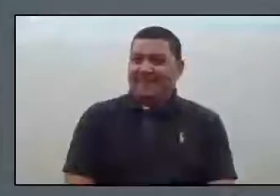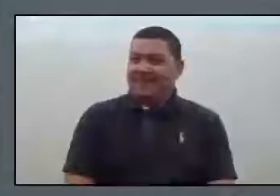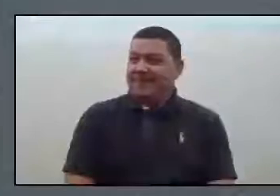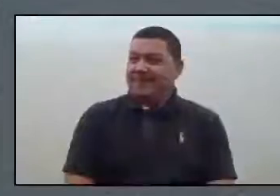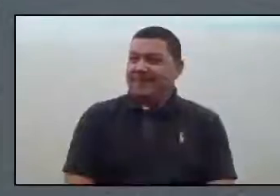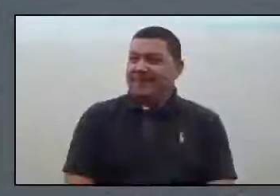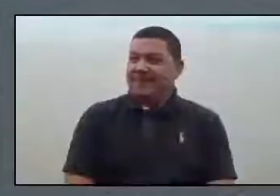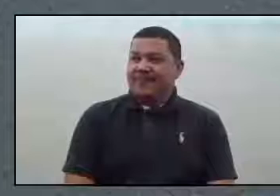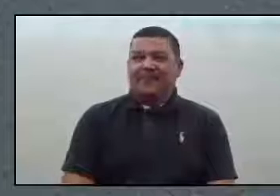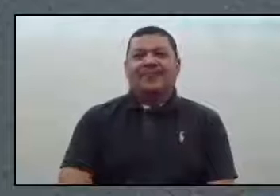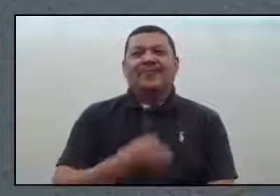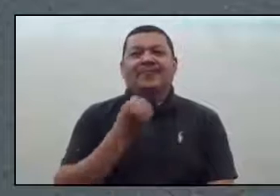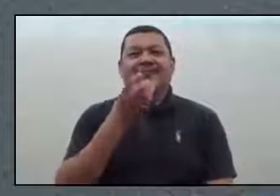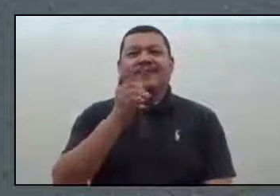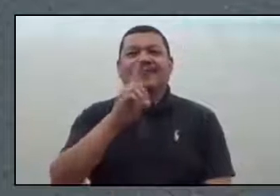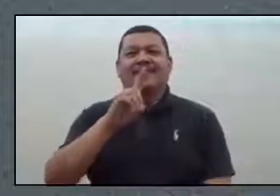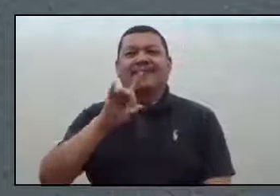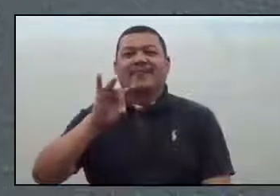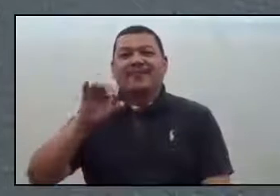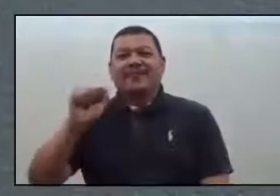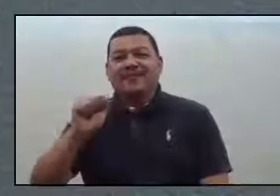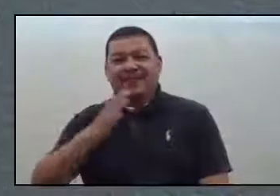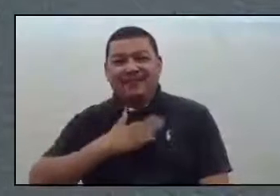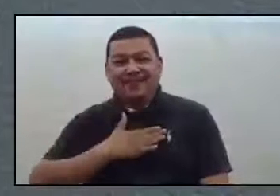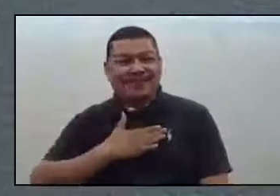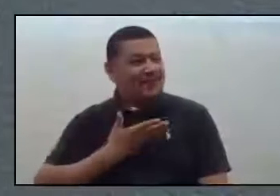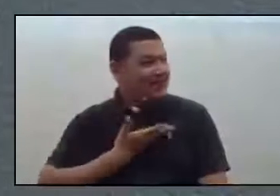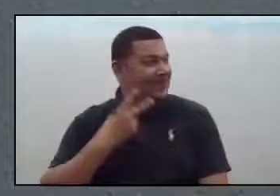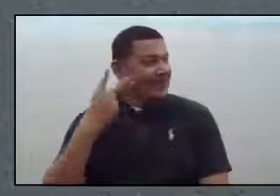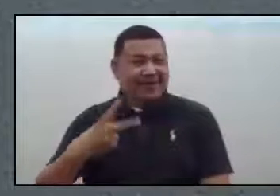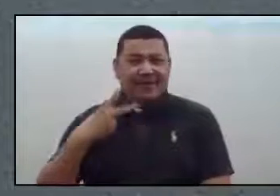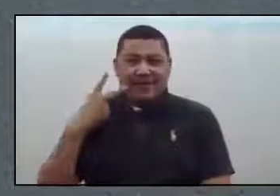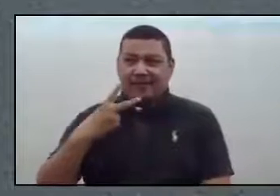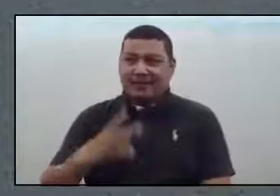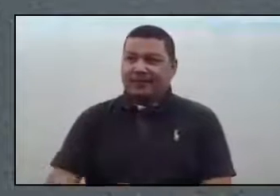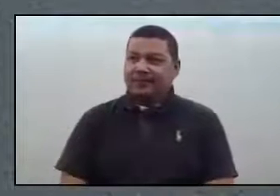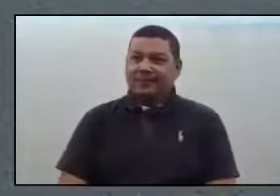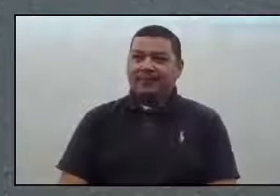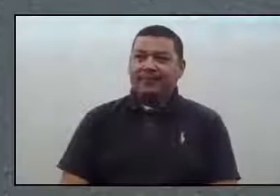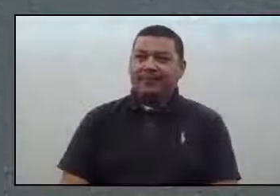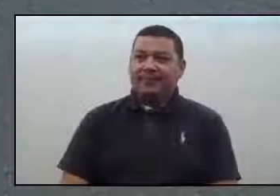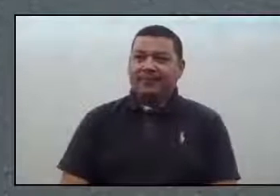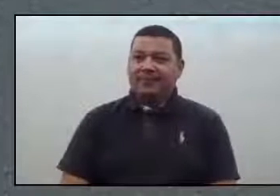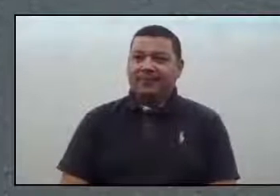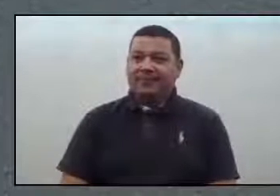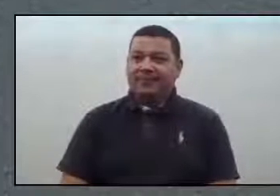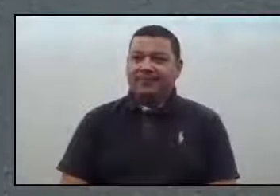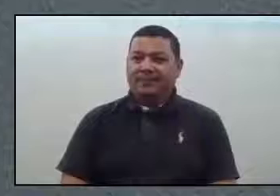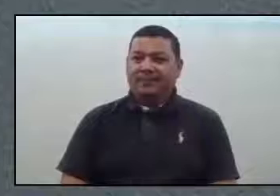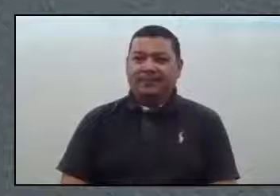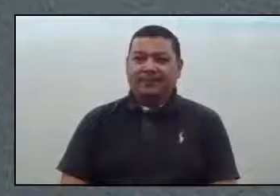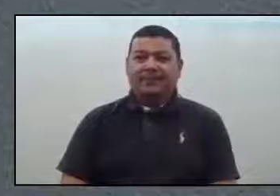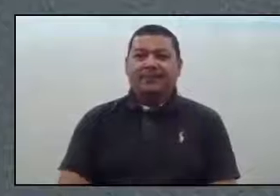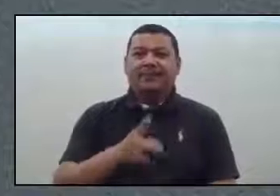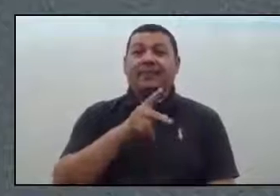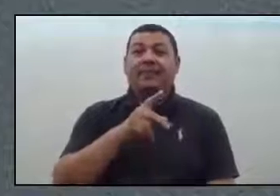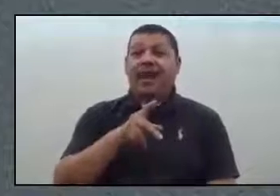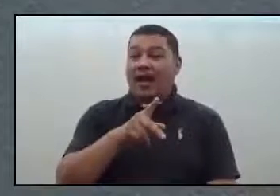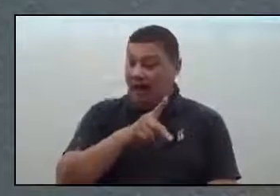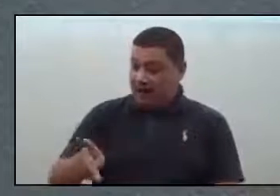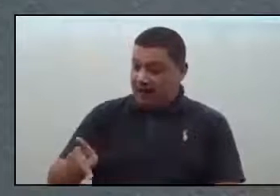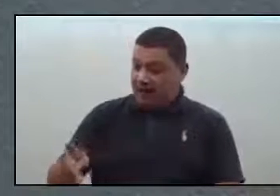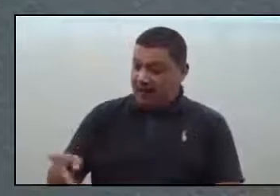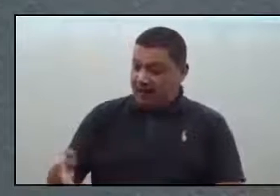Senhoras e senhores, bom dia, meus parceiros, colegas de trabalho. Queria, em nome do presidente Pichek, cumprimentar todos aqui.